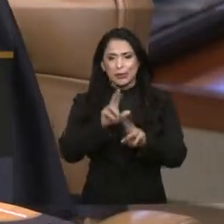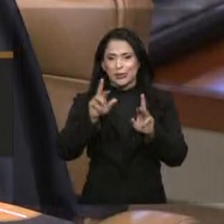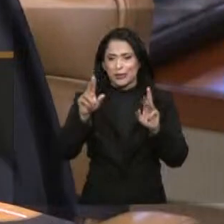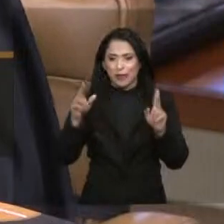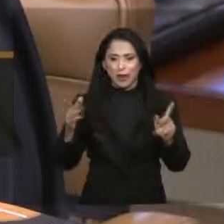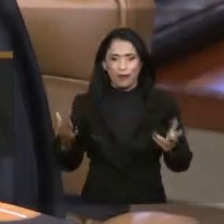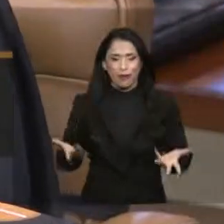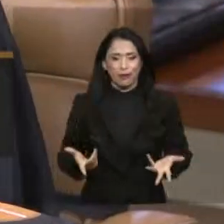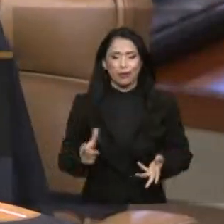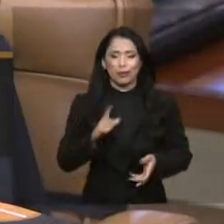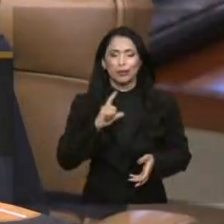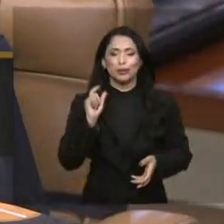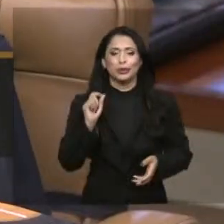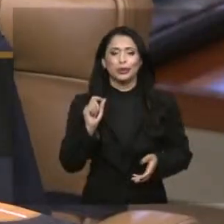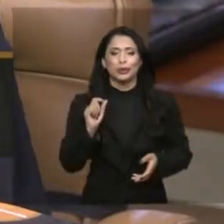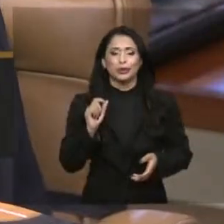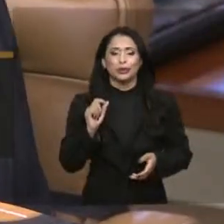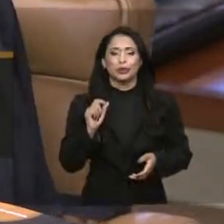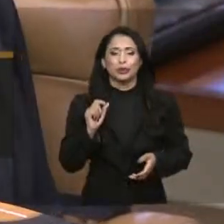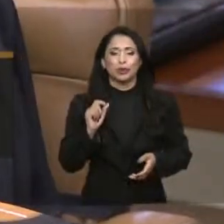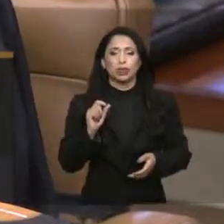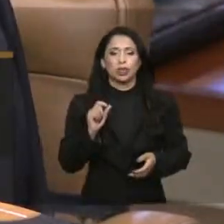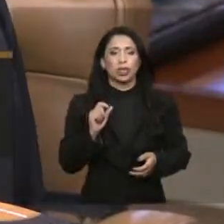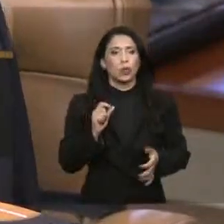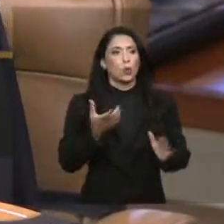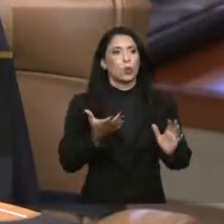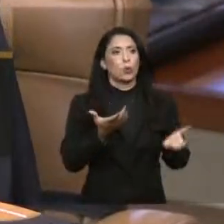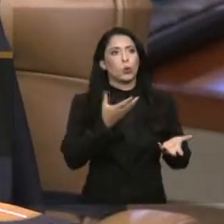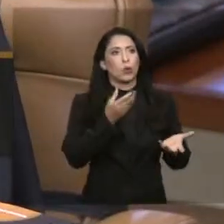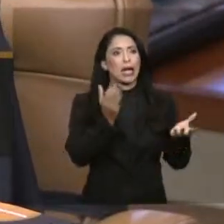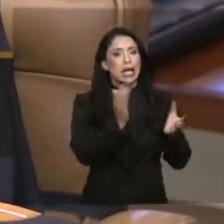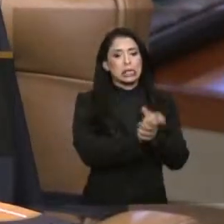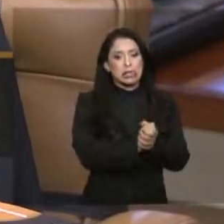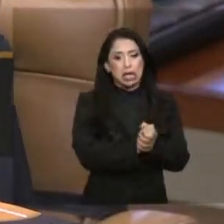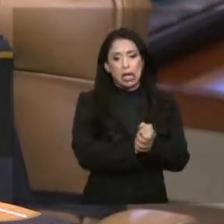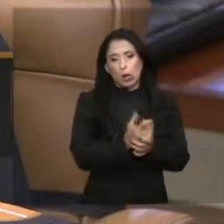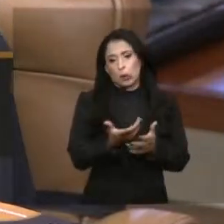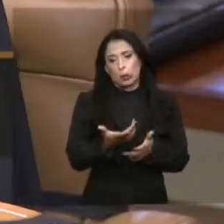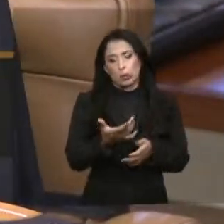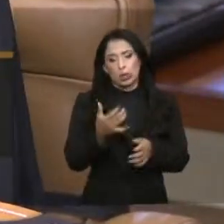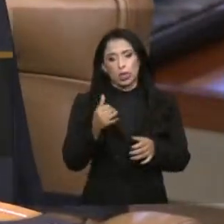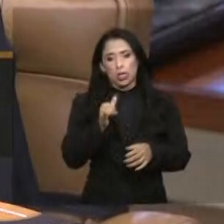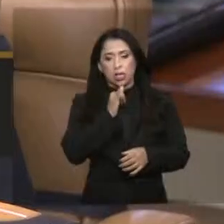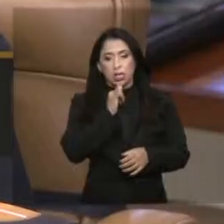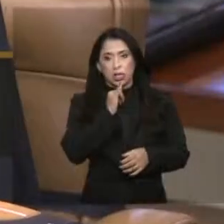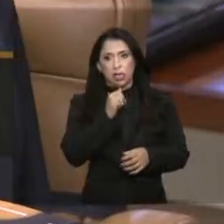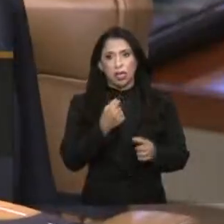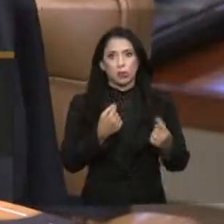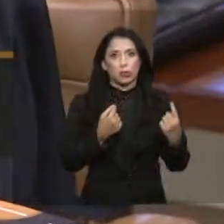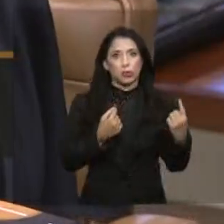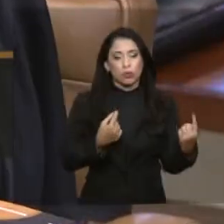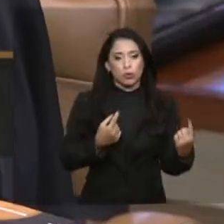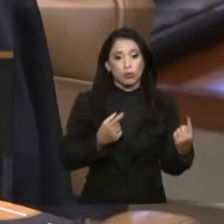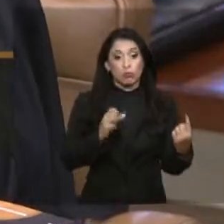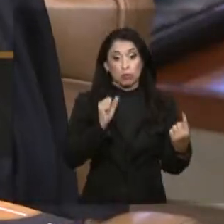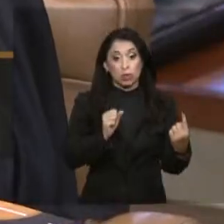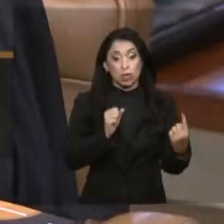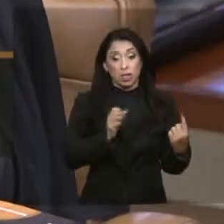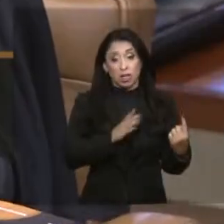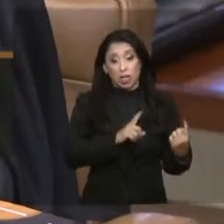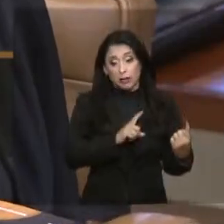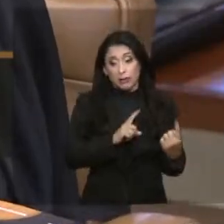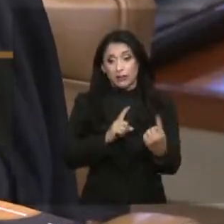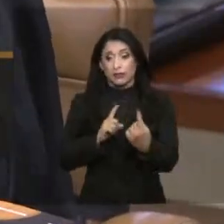extravagantes de que um par amoroso, outro parceiro poderia intervir